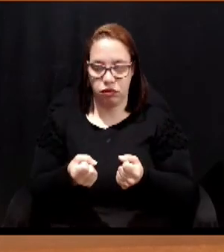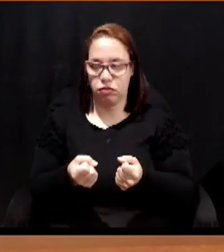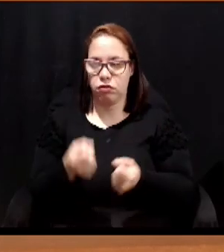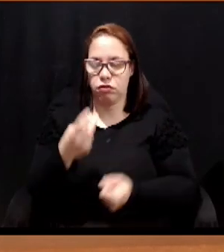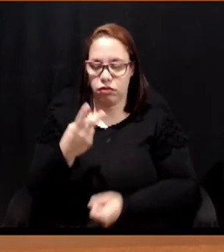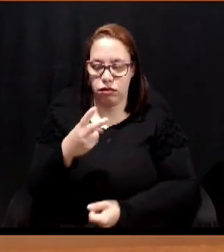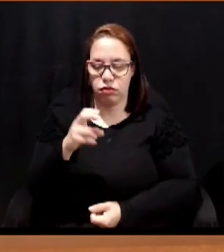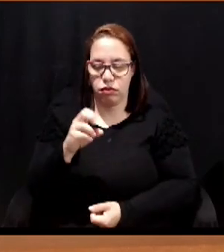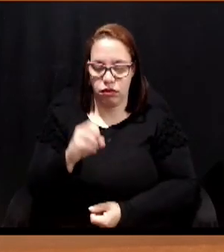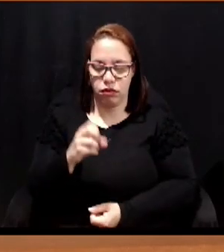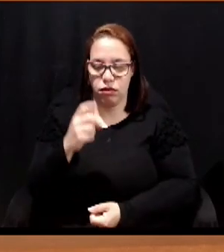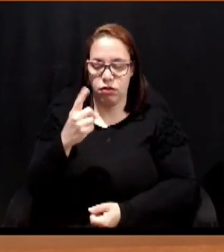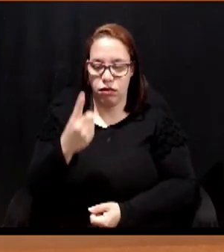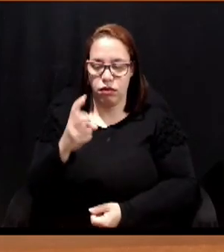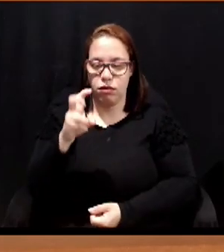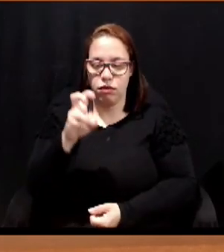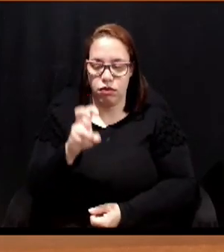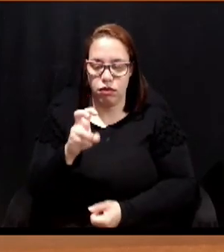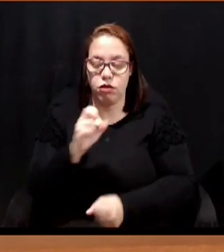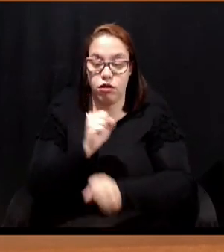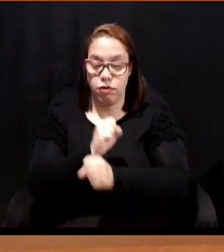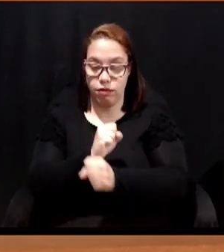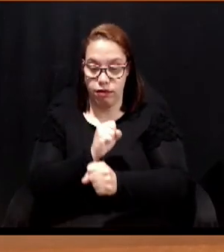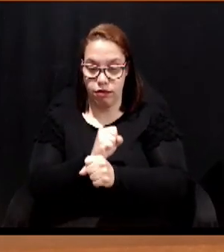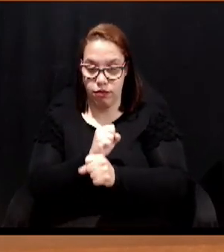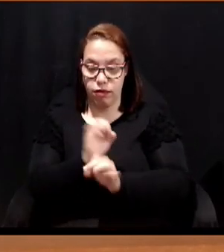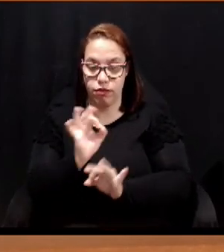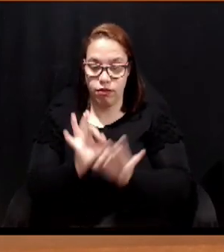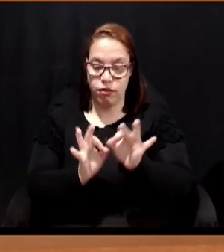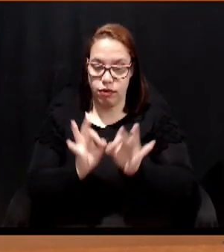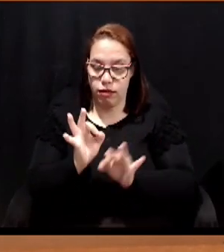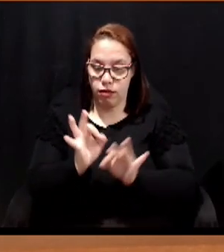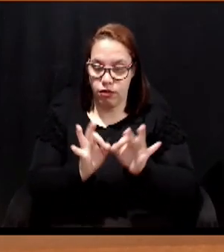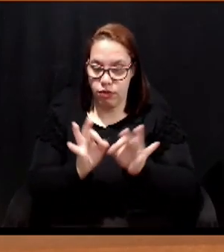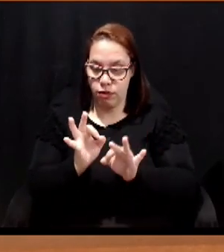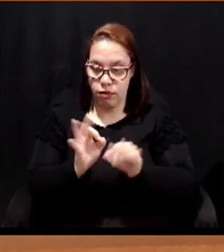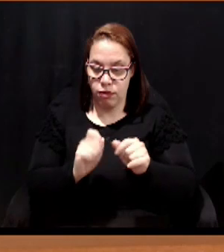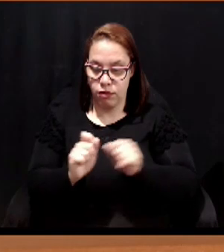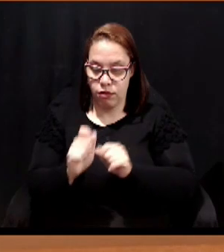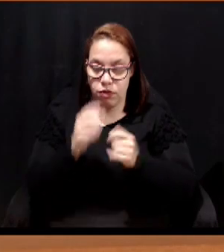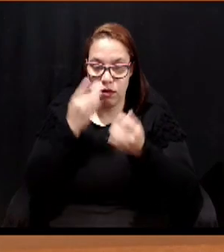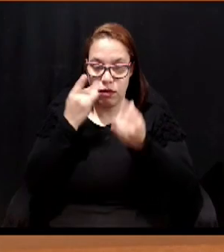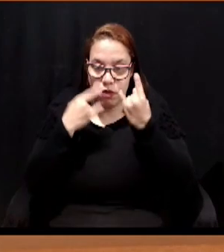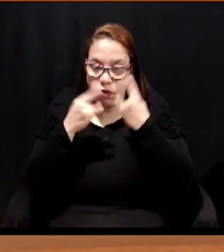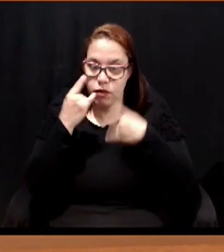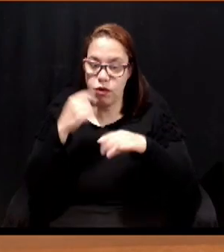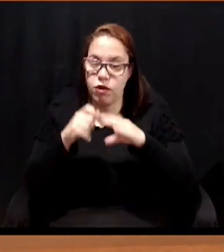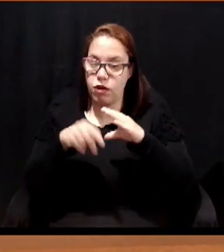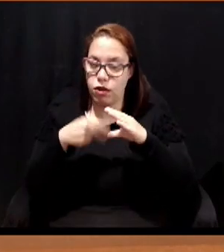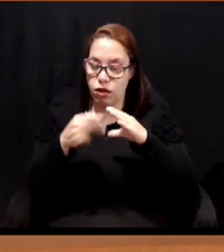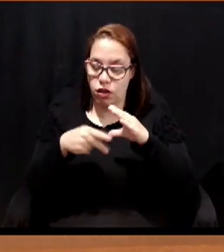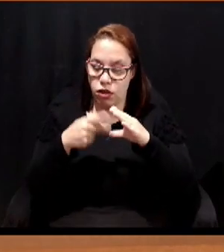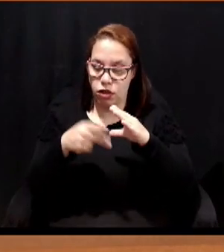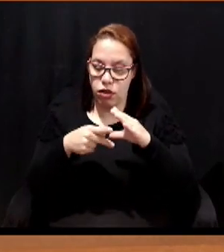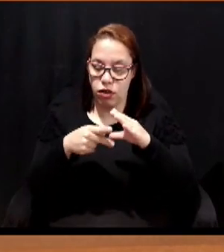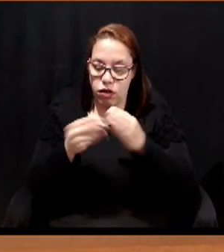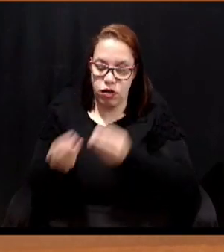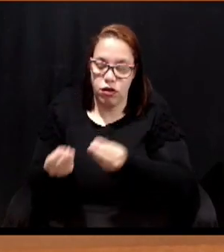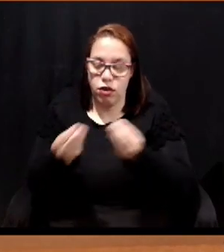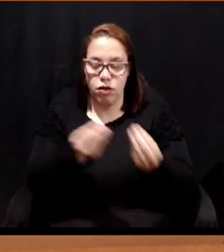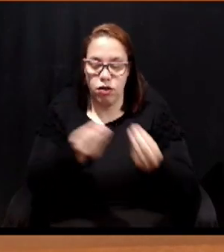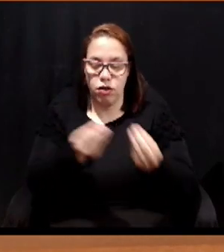2015, nós demos uma parada para ajustar um pouquinho os interesses da Câmara, trouxemos a